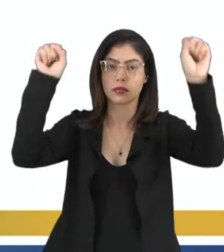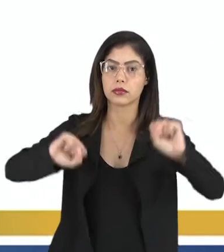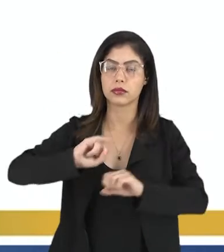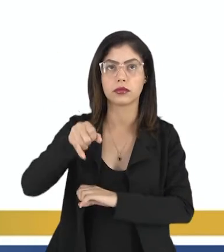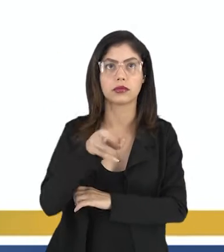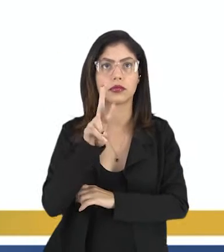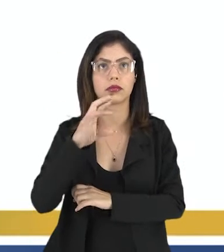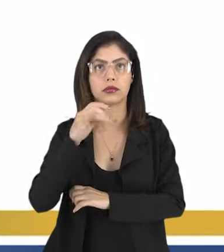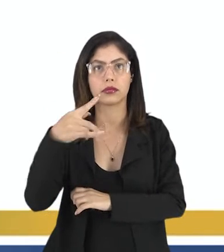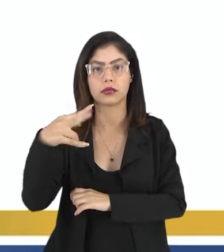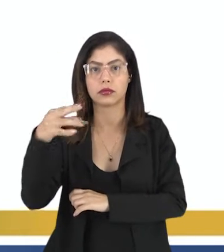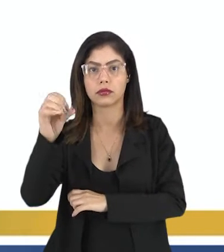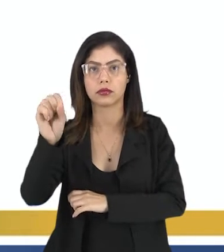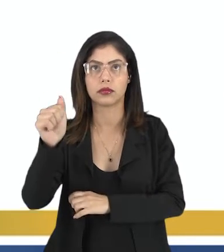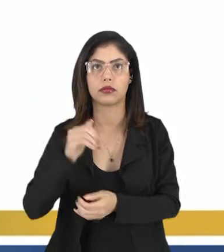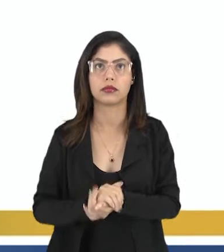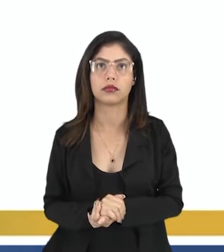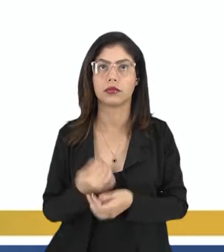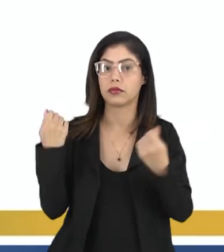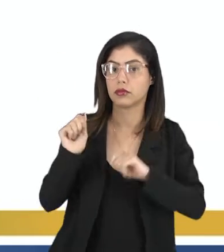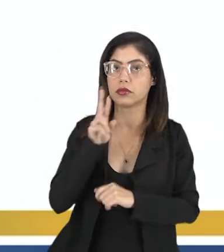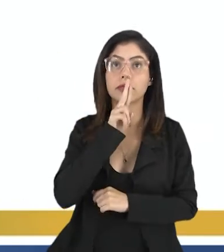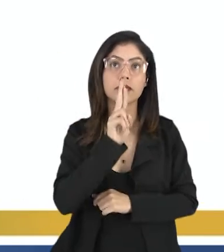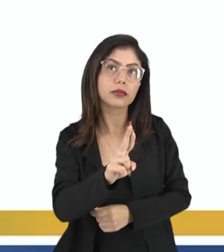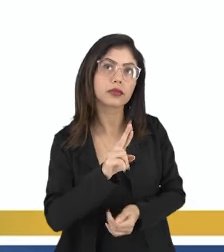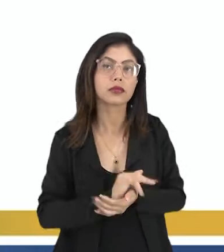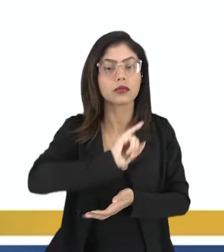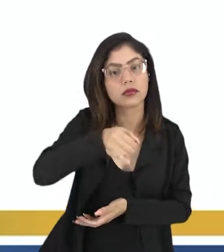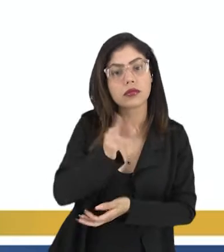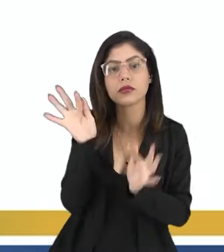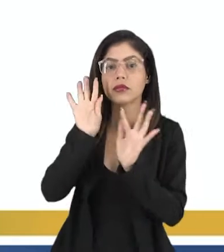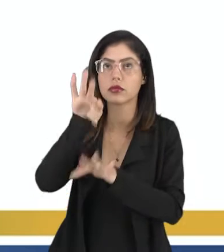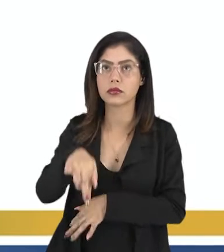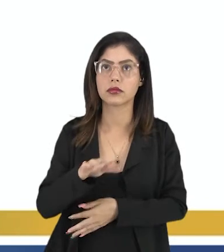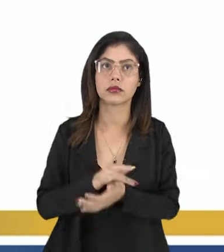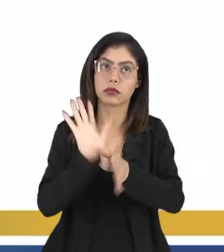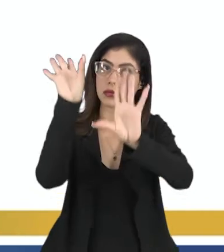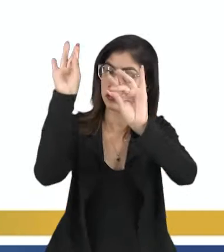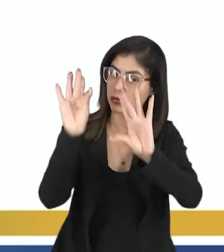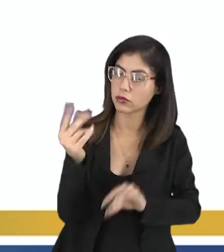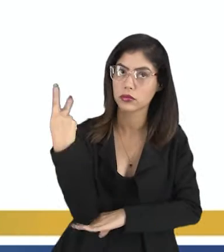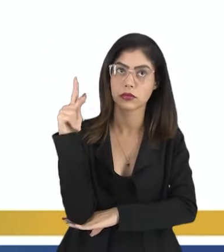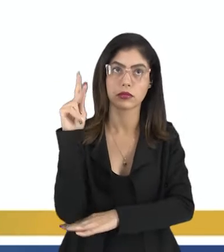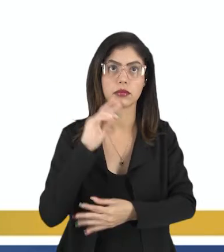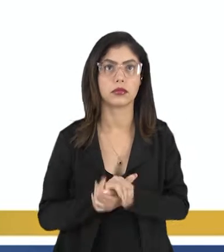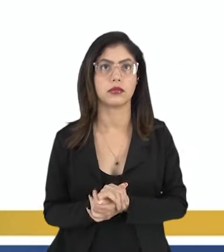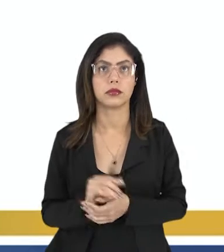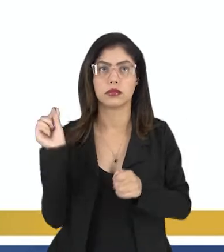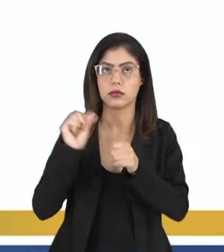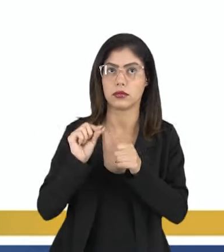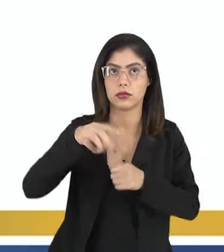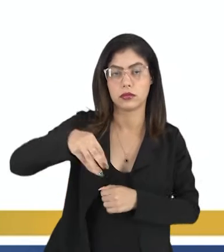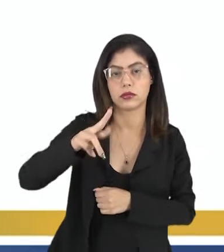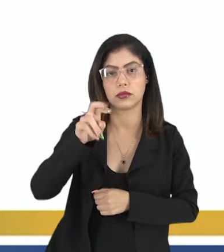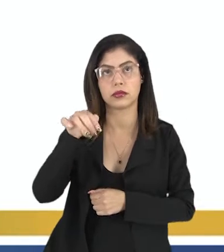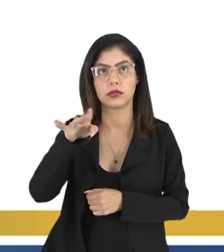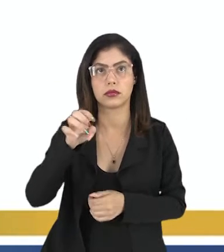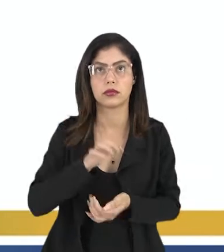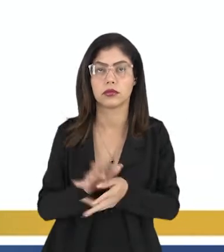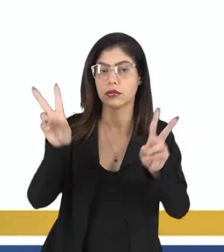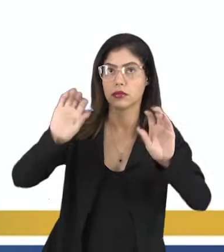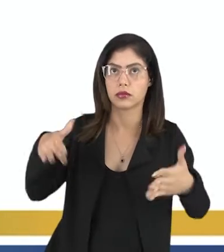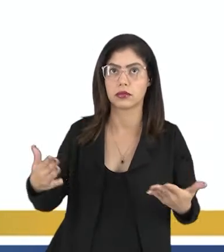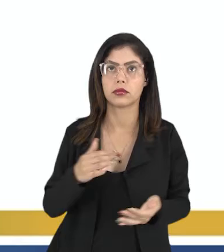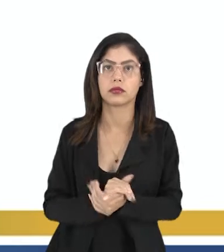No sistema de juros compostos, deve-se calcular os juros no fim de cada período, formando um